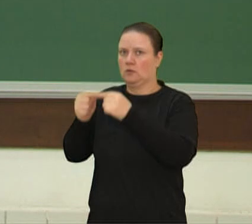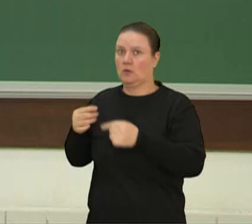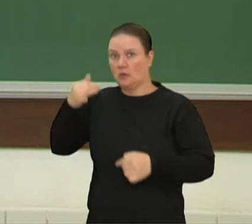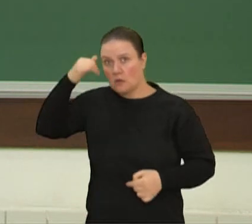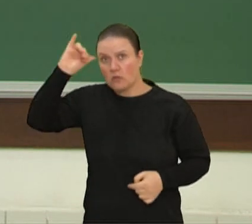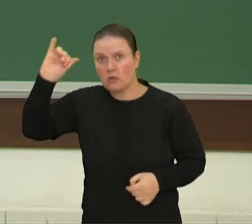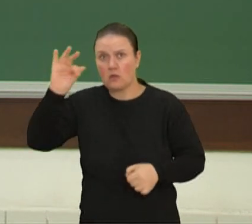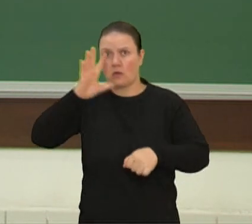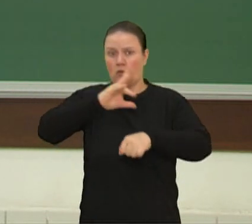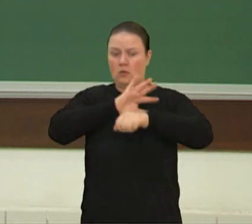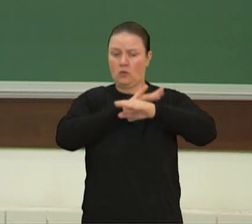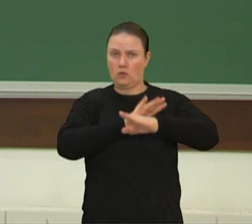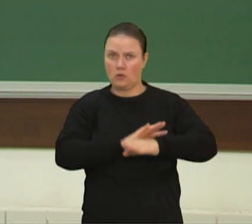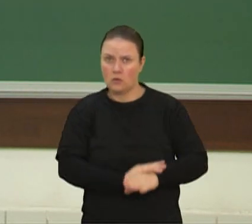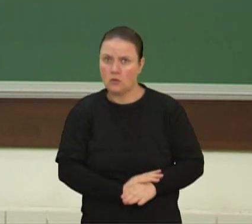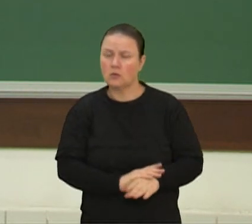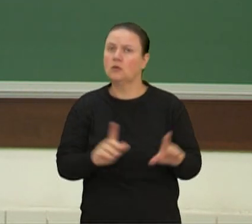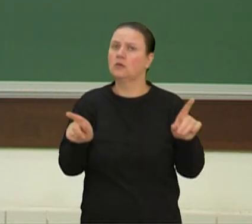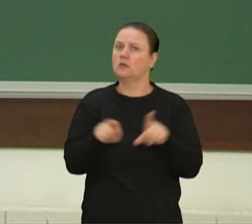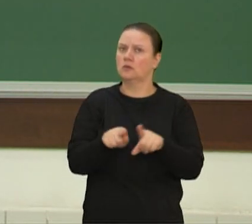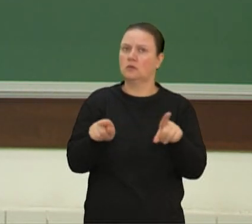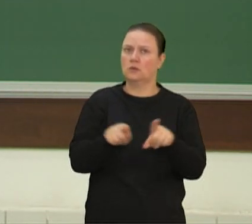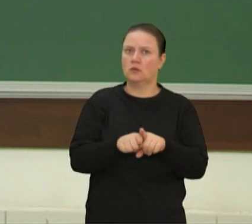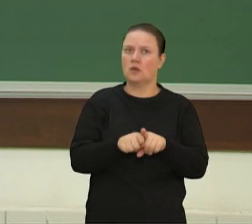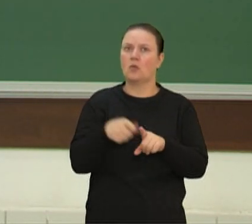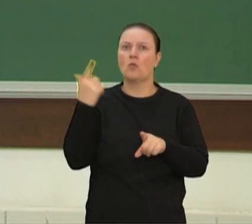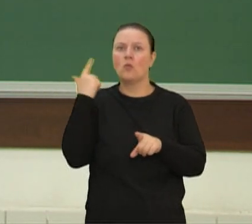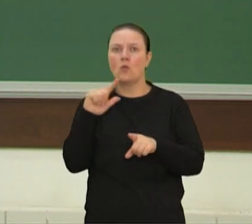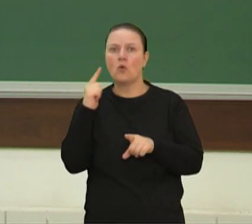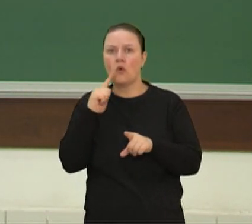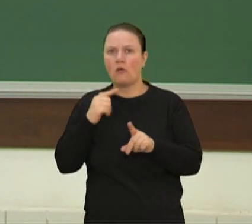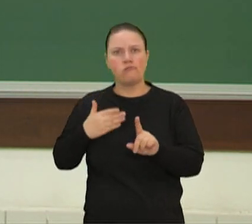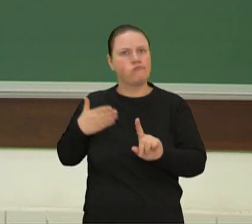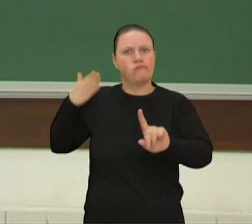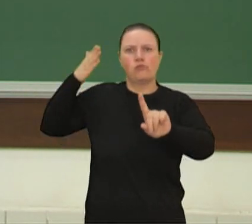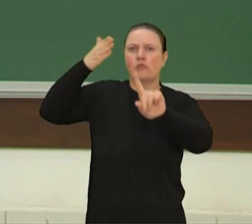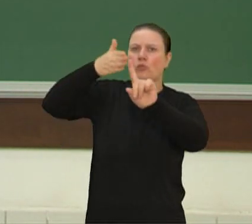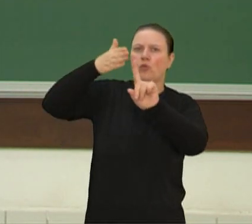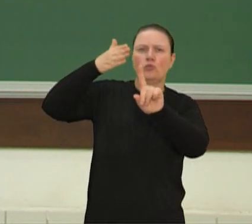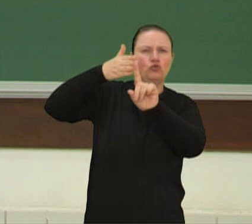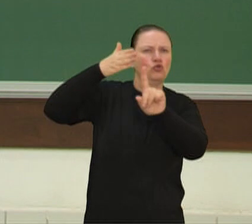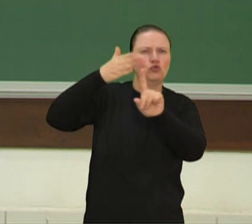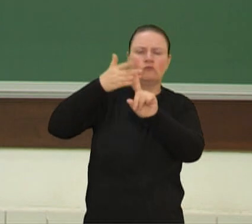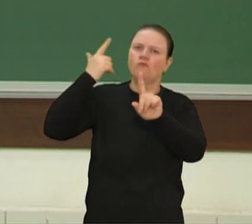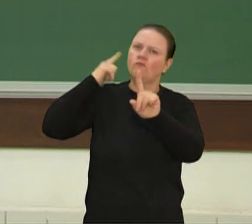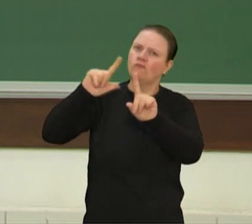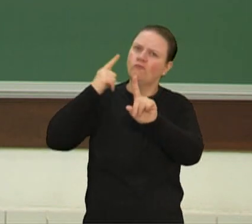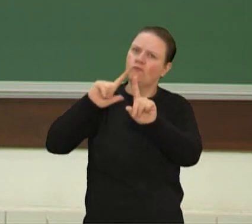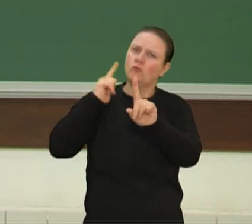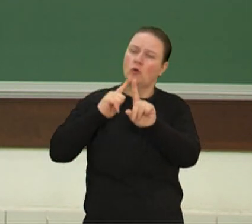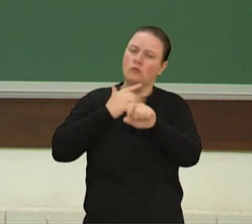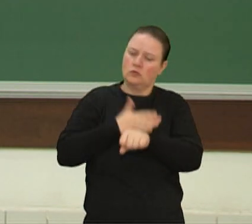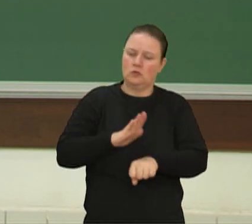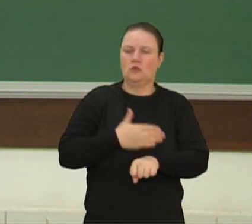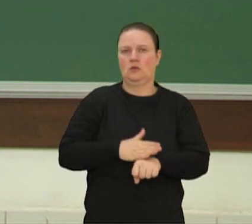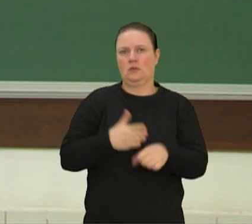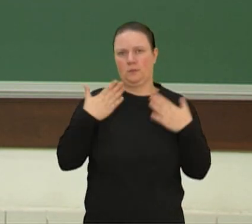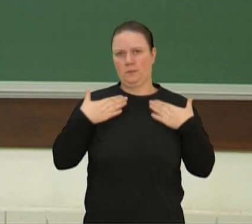de se machucar, e por outro, para que você aumente as chances de alcançar os seus objetivos com aquele